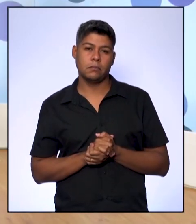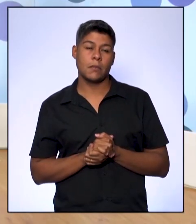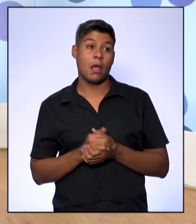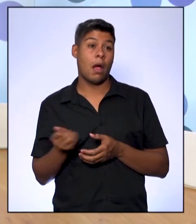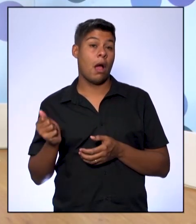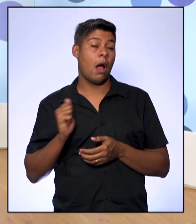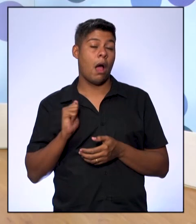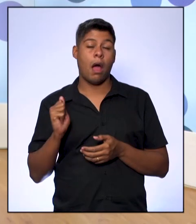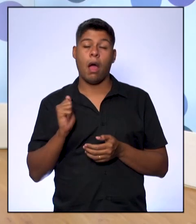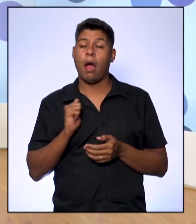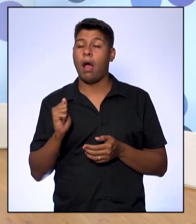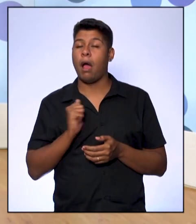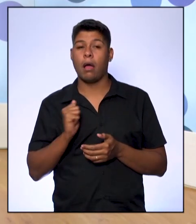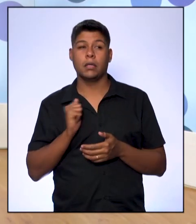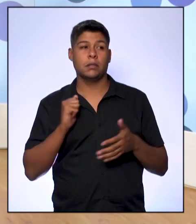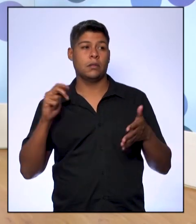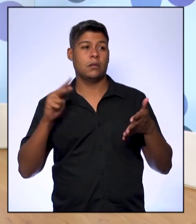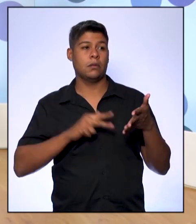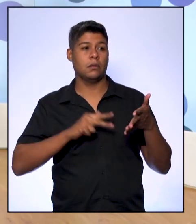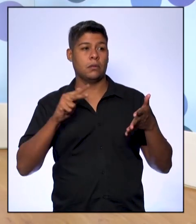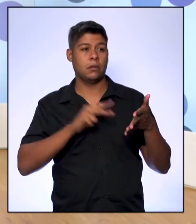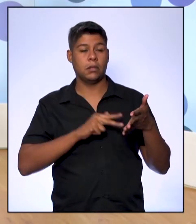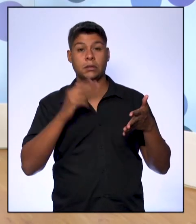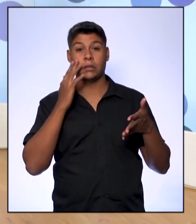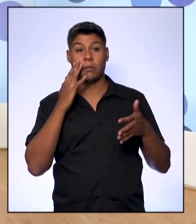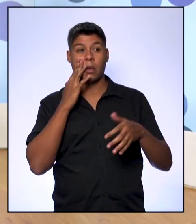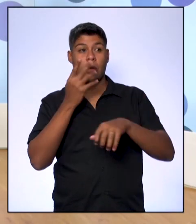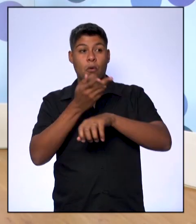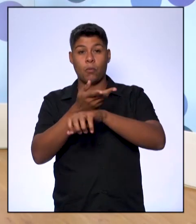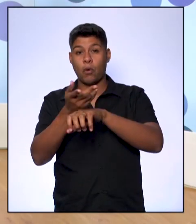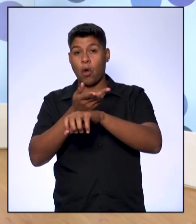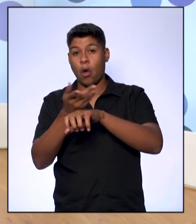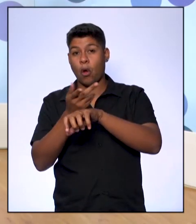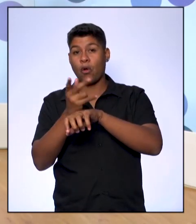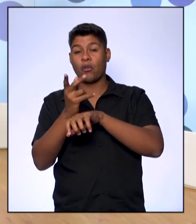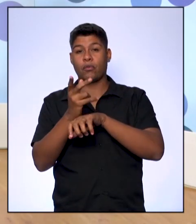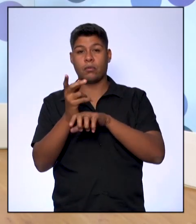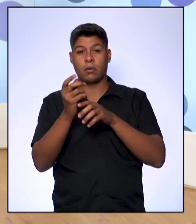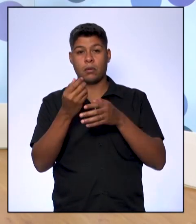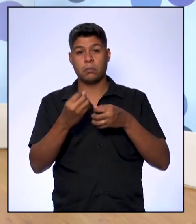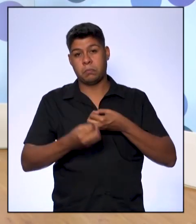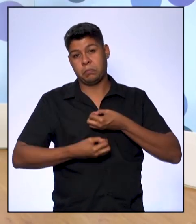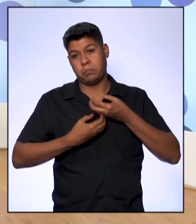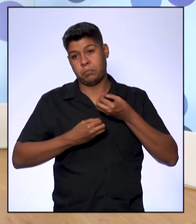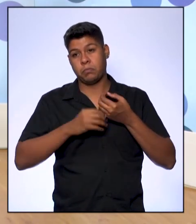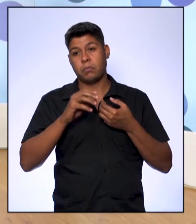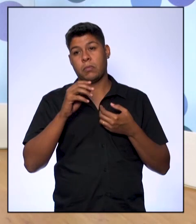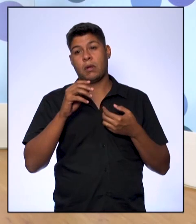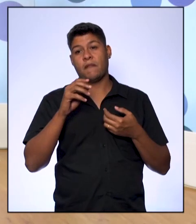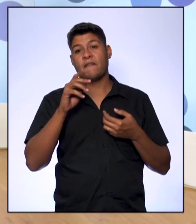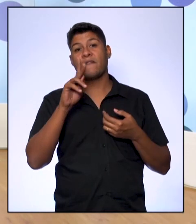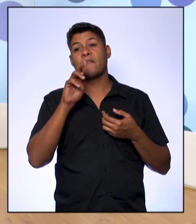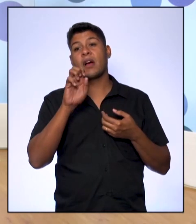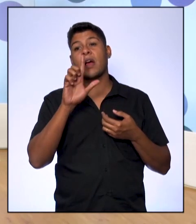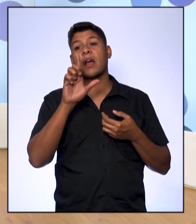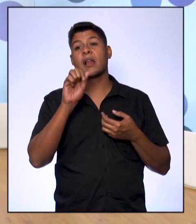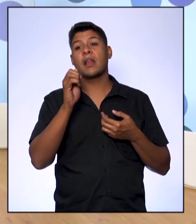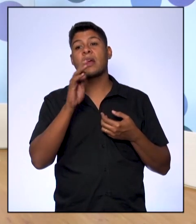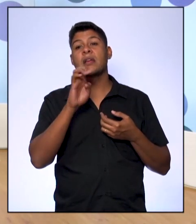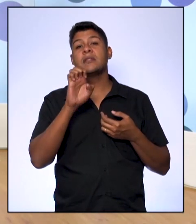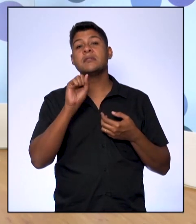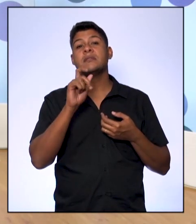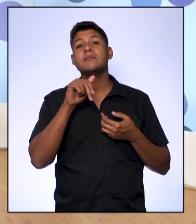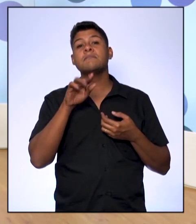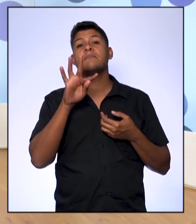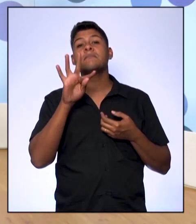adoro pancada então nacional procurem florbela espanca e isso uma grande poetisa portuguesa a